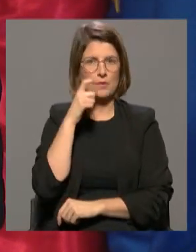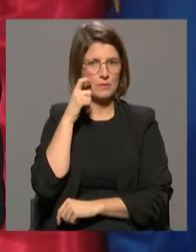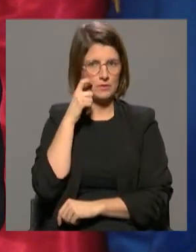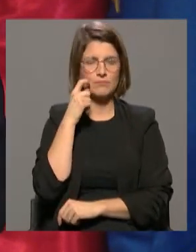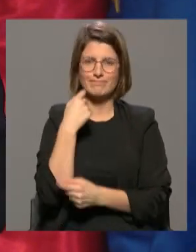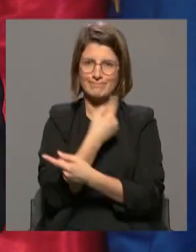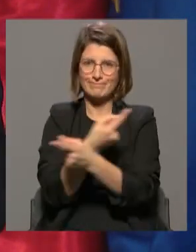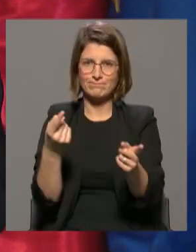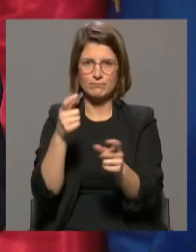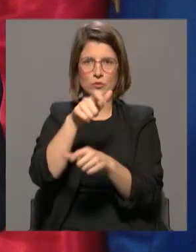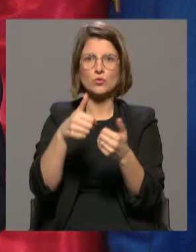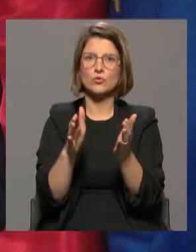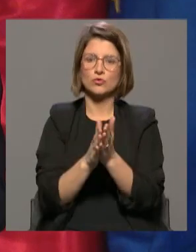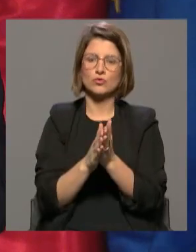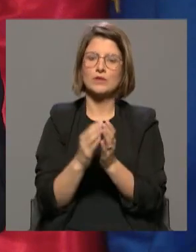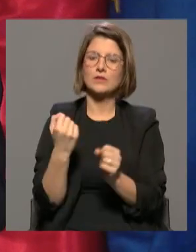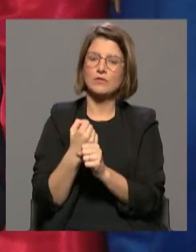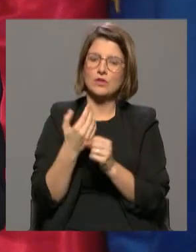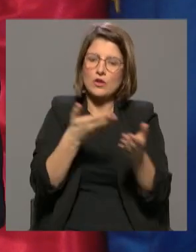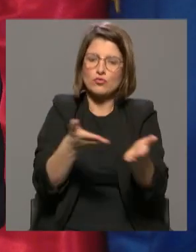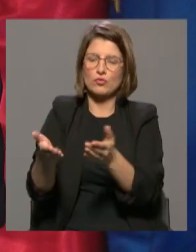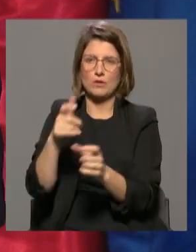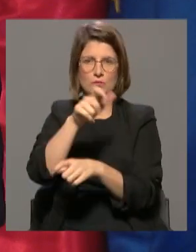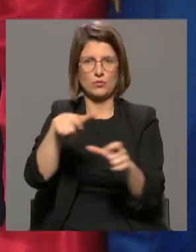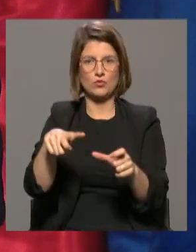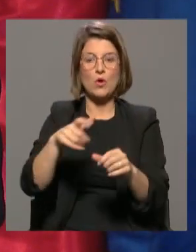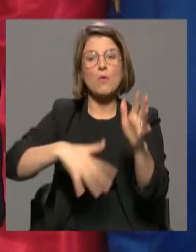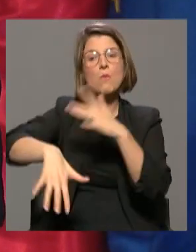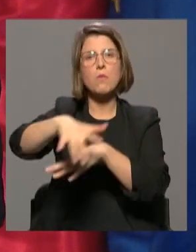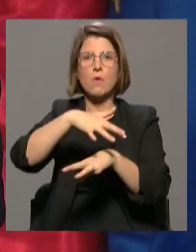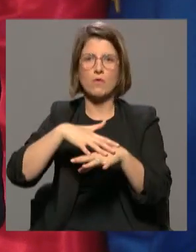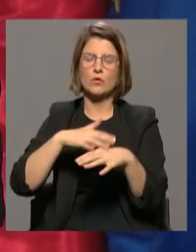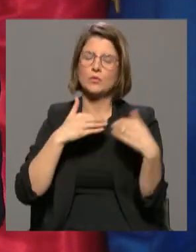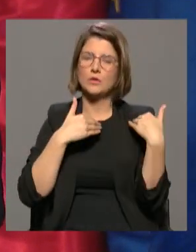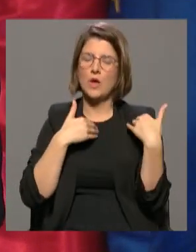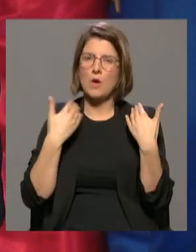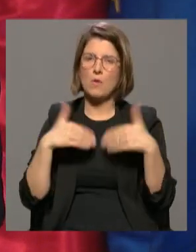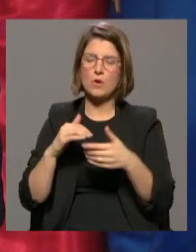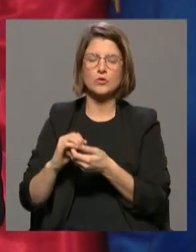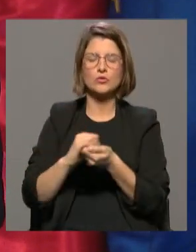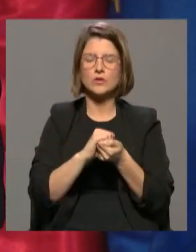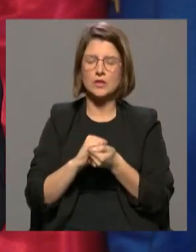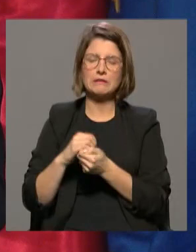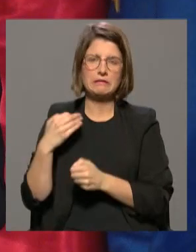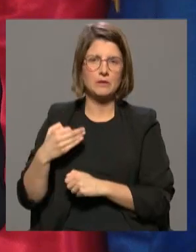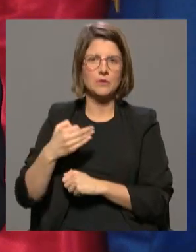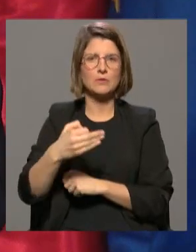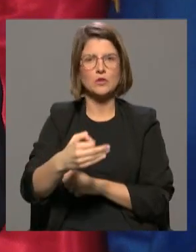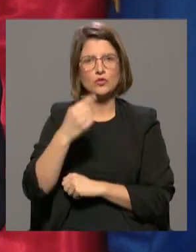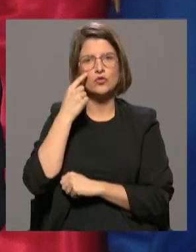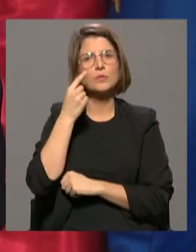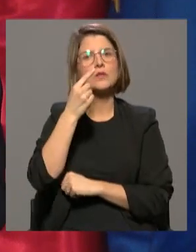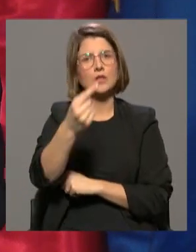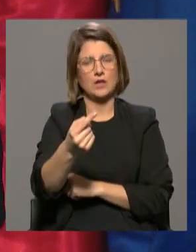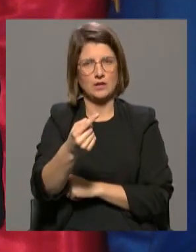todos servir as pessoas o povo sempre com responsabilidade e solidariedade particularmente